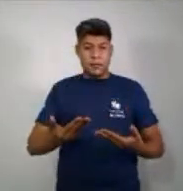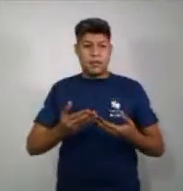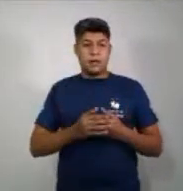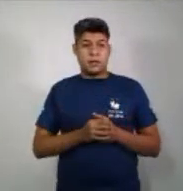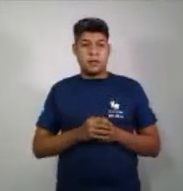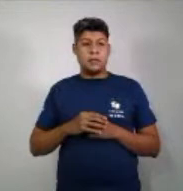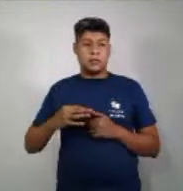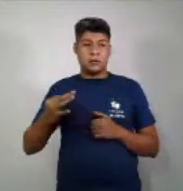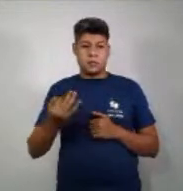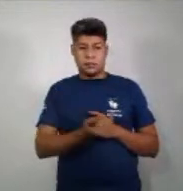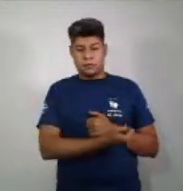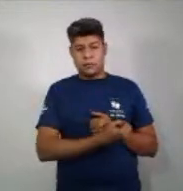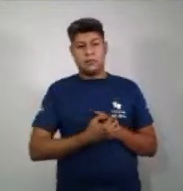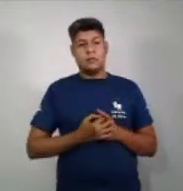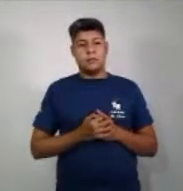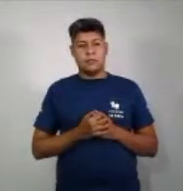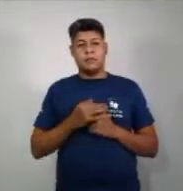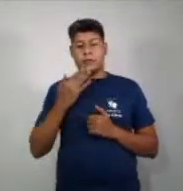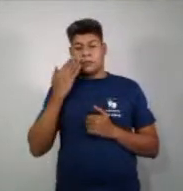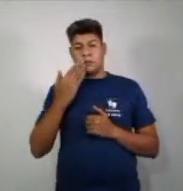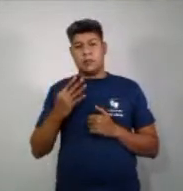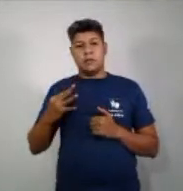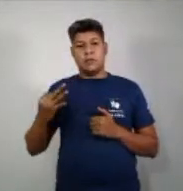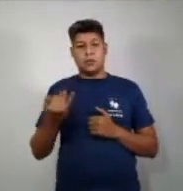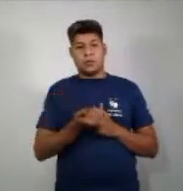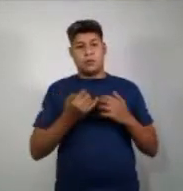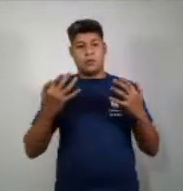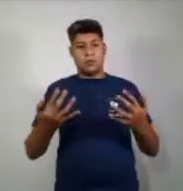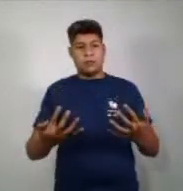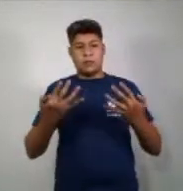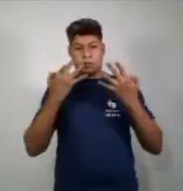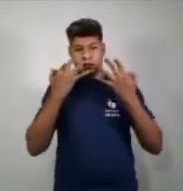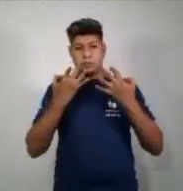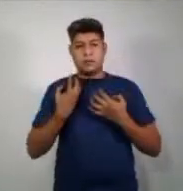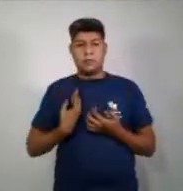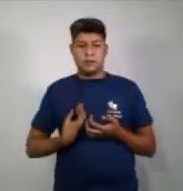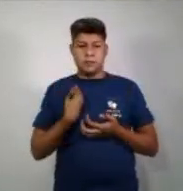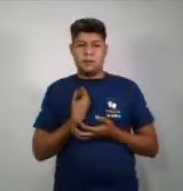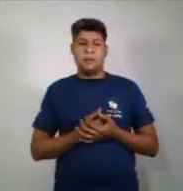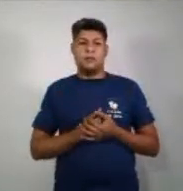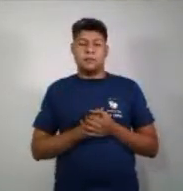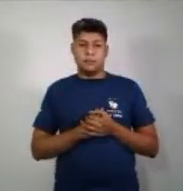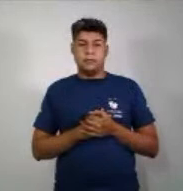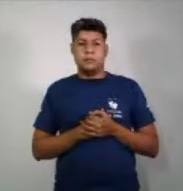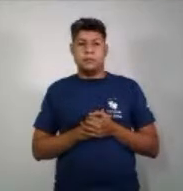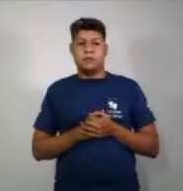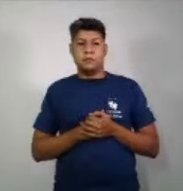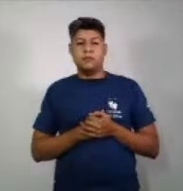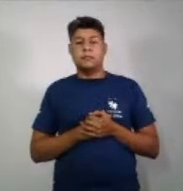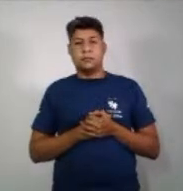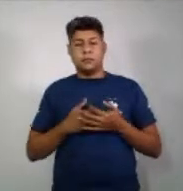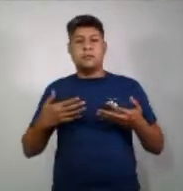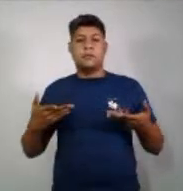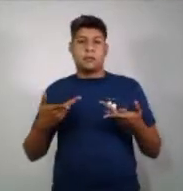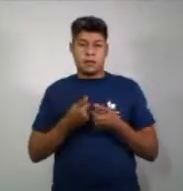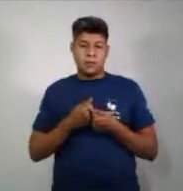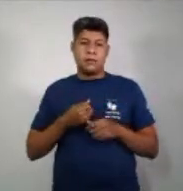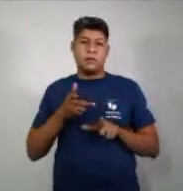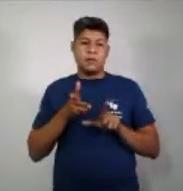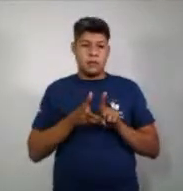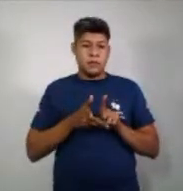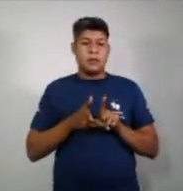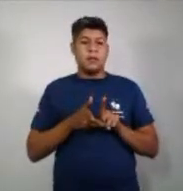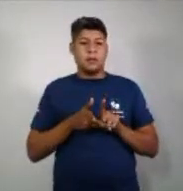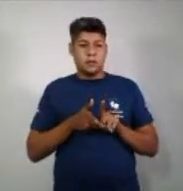mundo. obrigada. Obrigada a todo mundo. Obrigada, Obrigada, equipe da pessoal da Mari biblioteca. também. equipe da Maio maravilhosa, que dá um super suporte